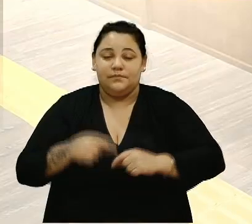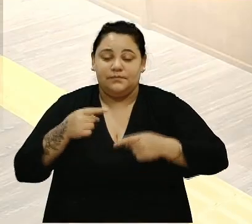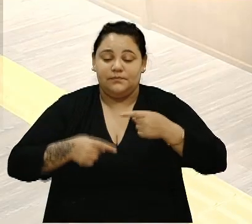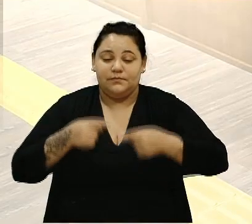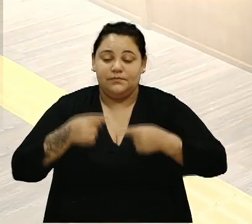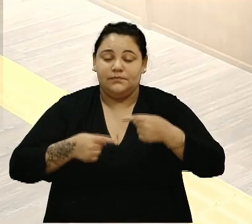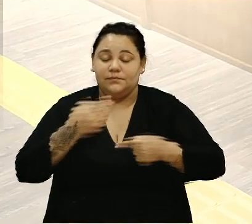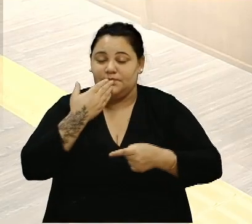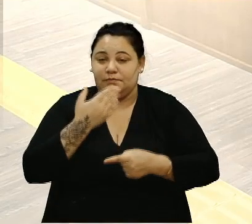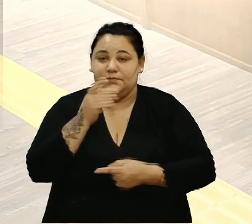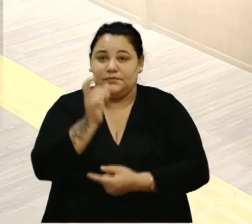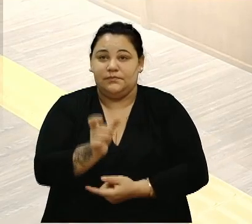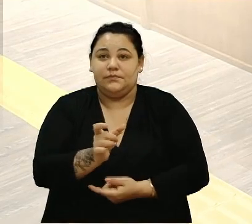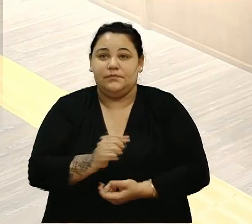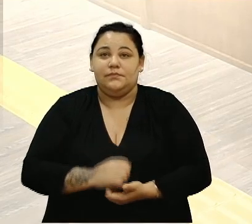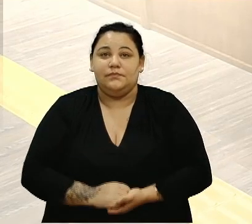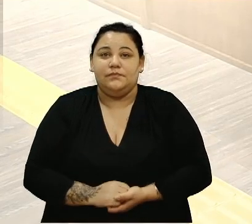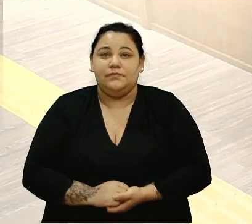Peço a palavra.